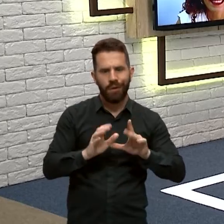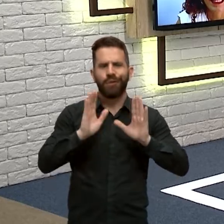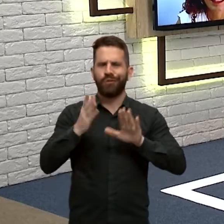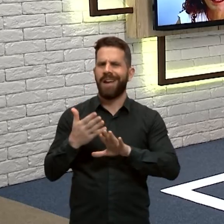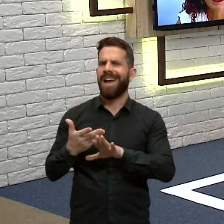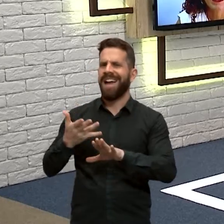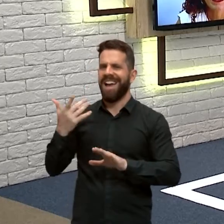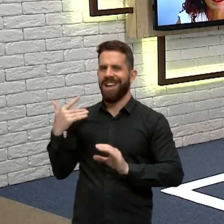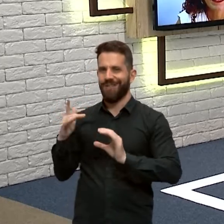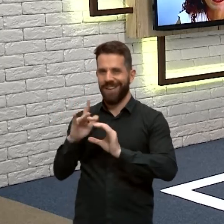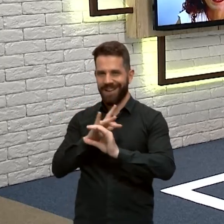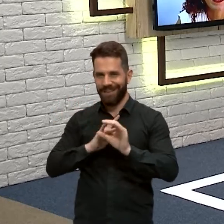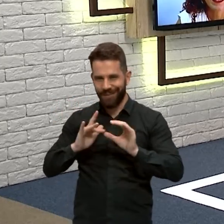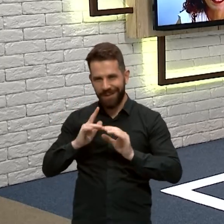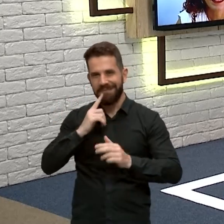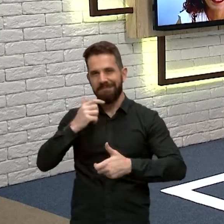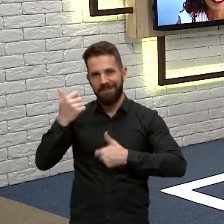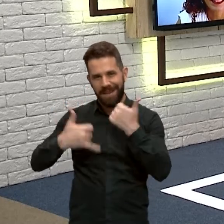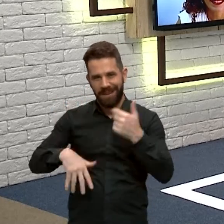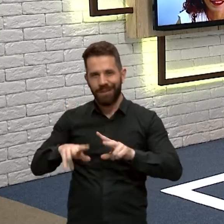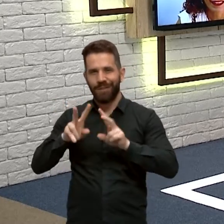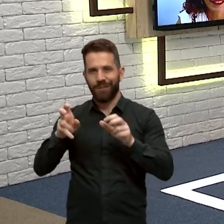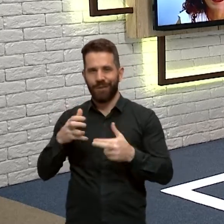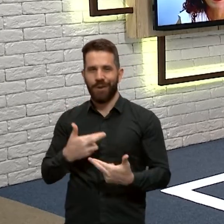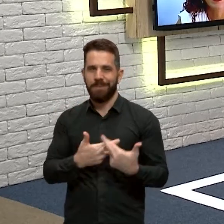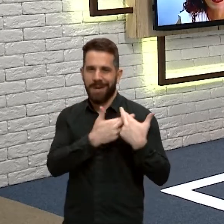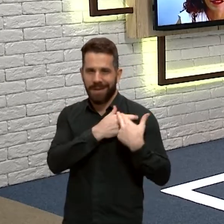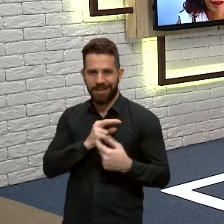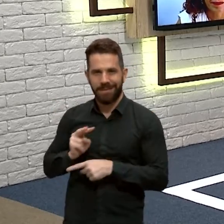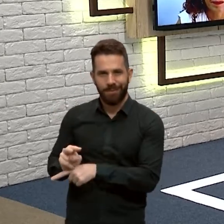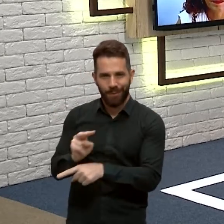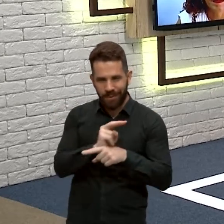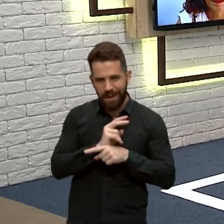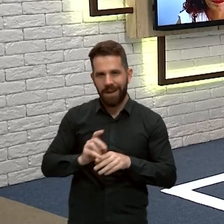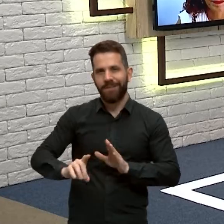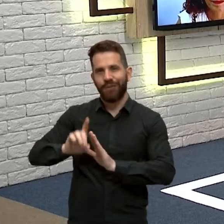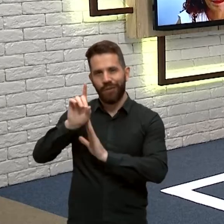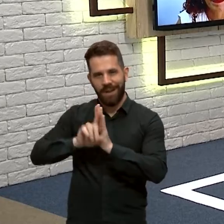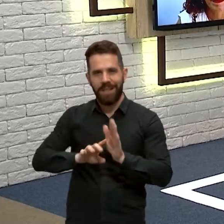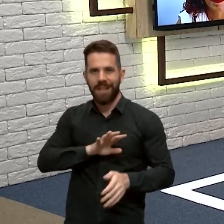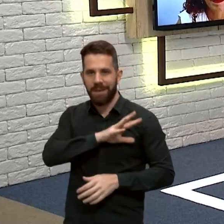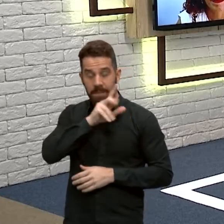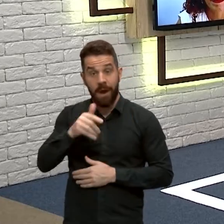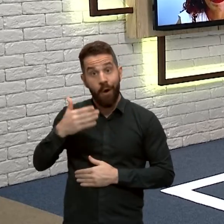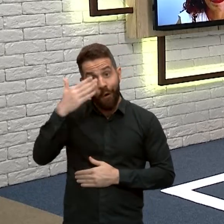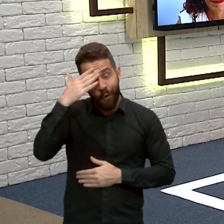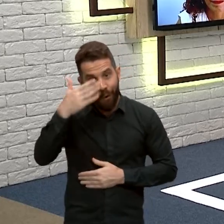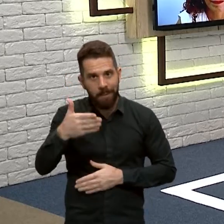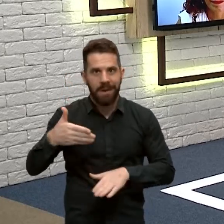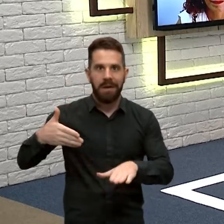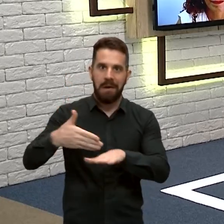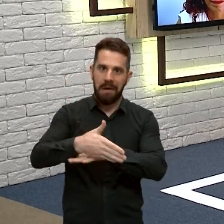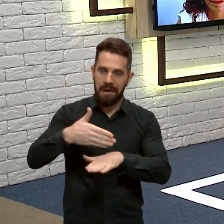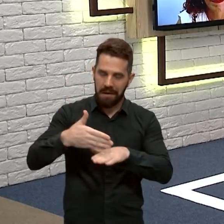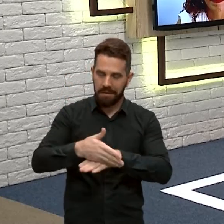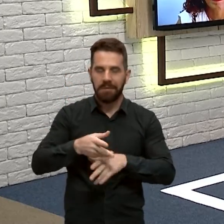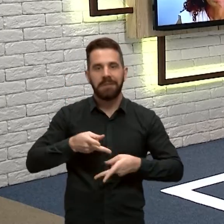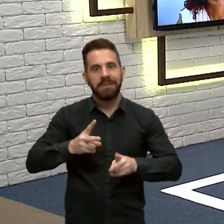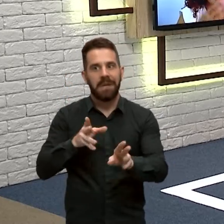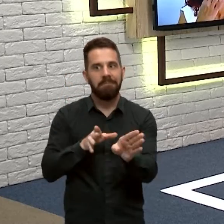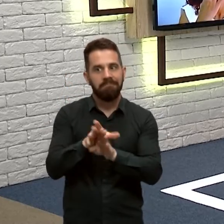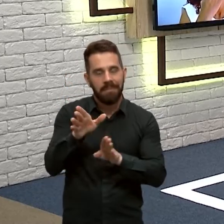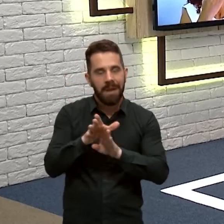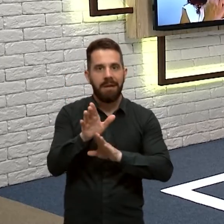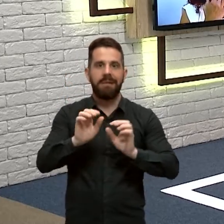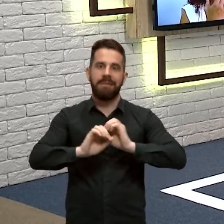Conexões algumas vezes para falar sobre guarda responsável, sobre o direito dos animais. Muito obrigada por sempre trazer orientações e